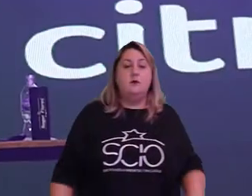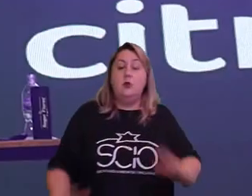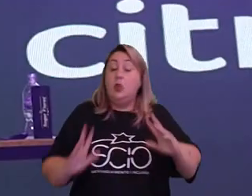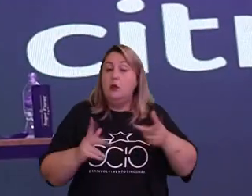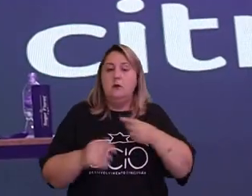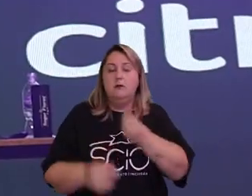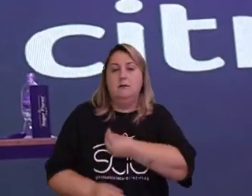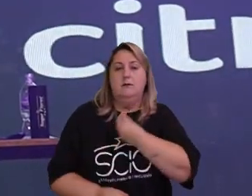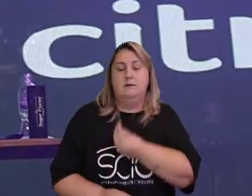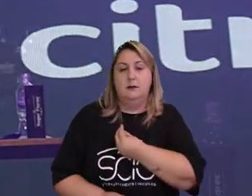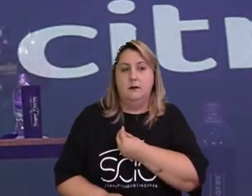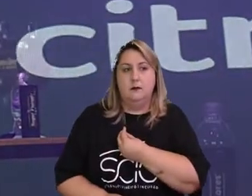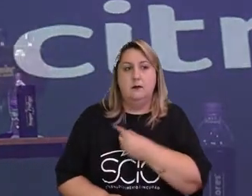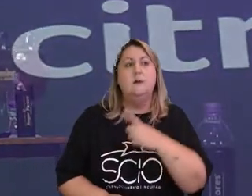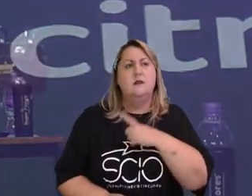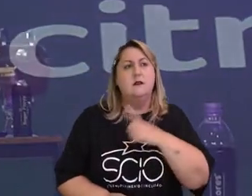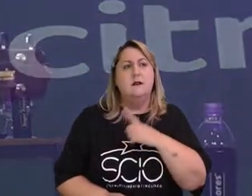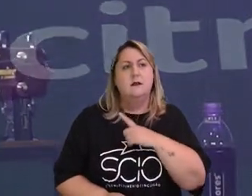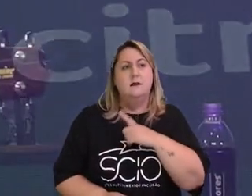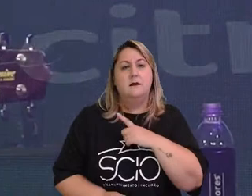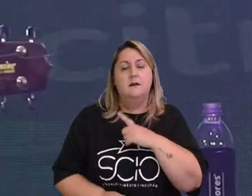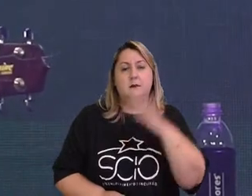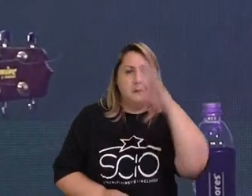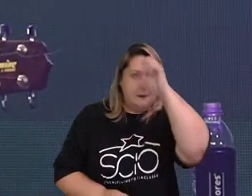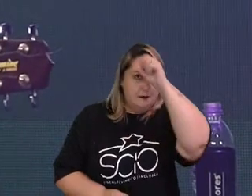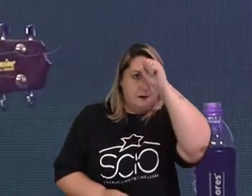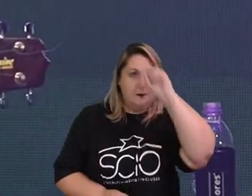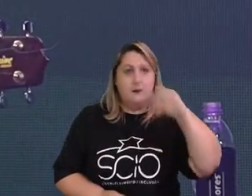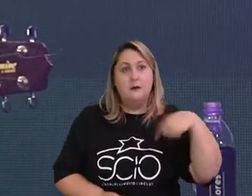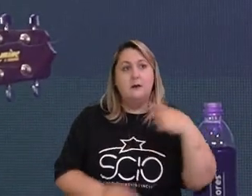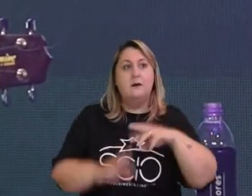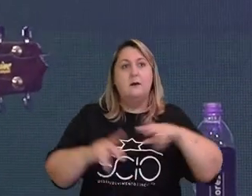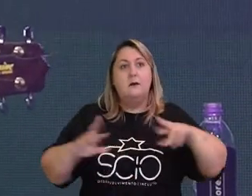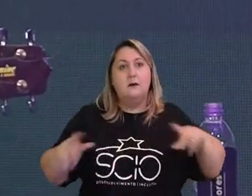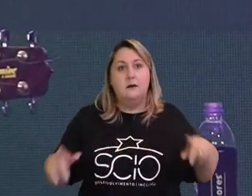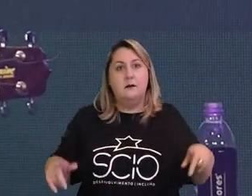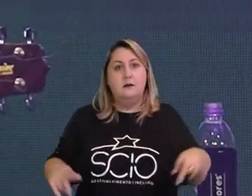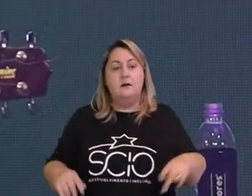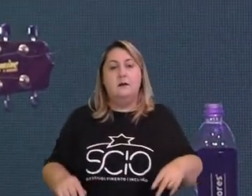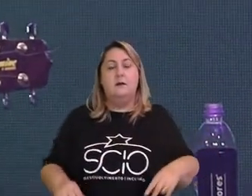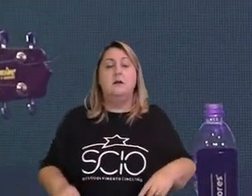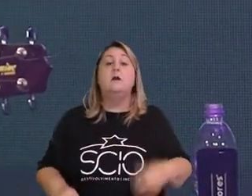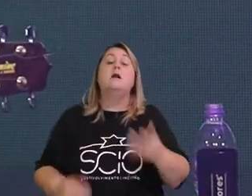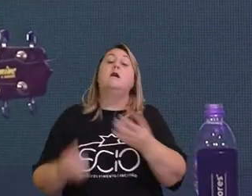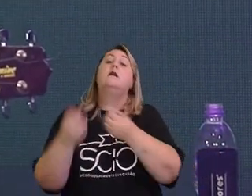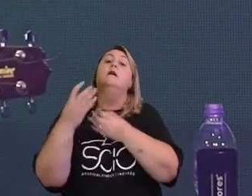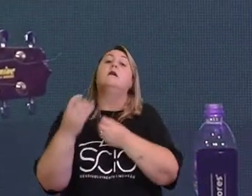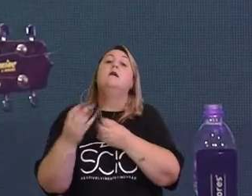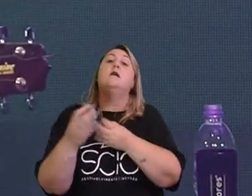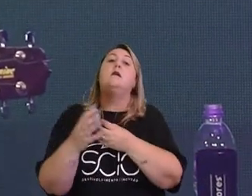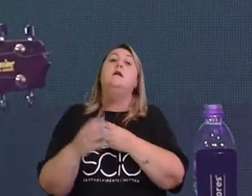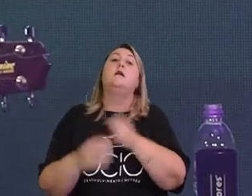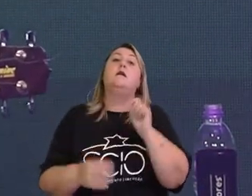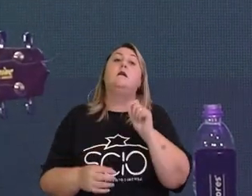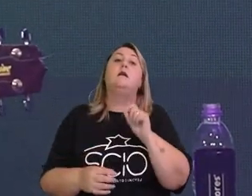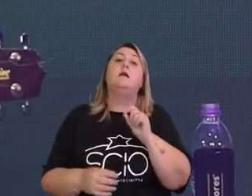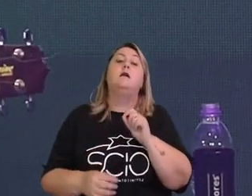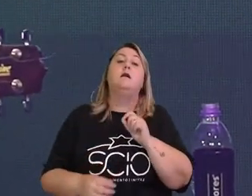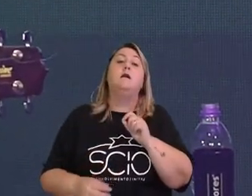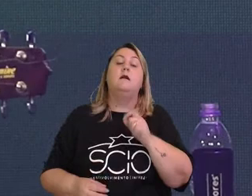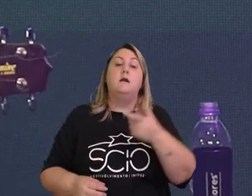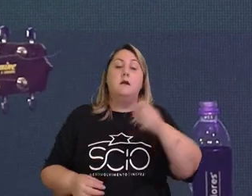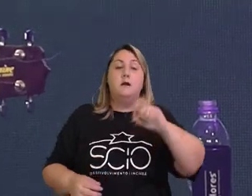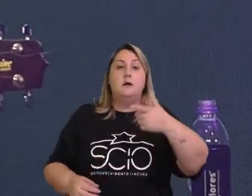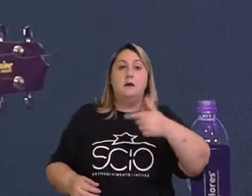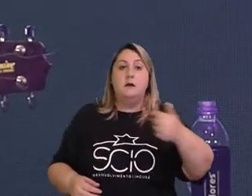que passamos, que sirva para aprendizado para muitas coisas. Então essa mensagem é o seguinte: